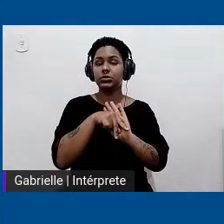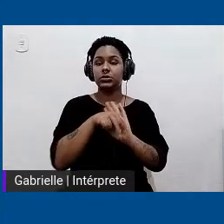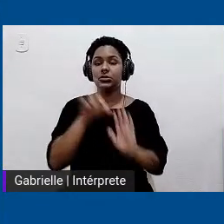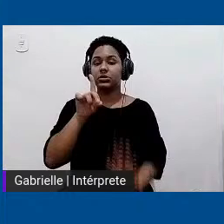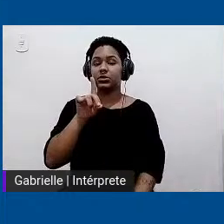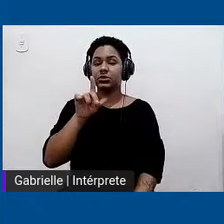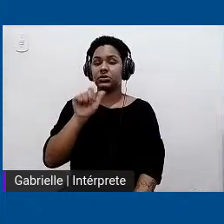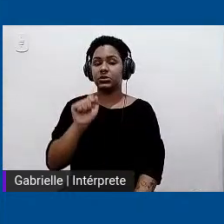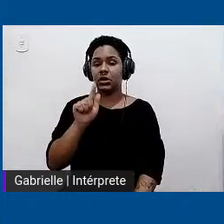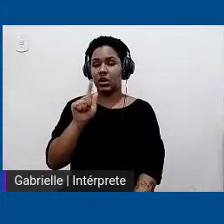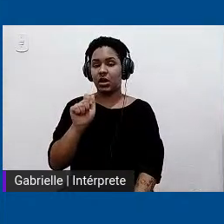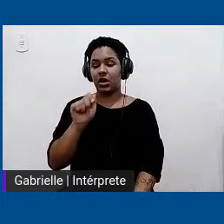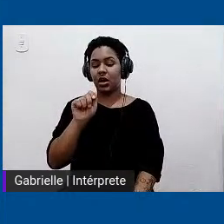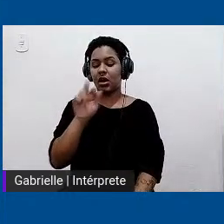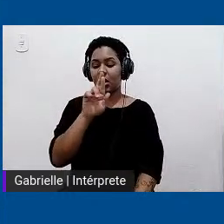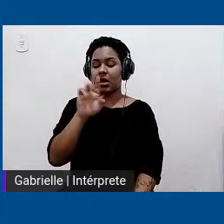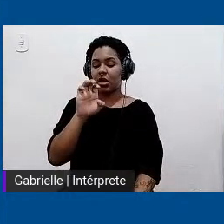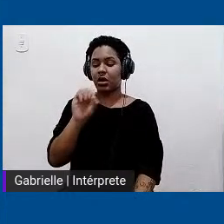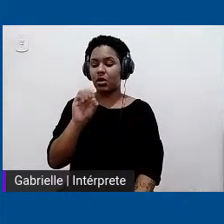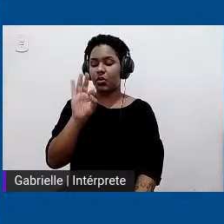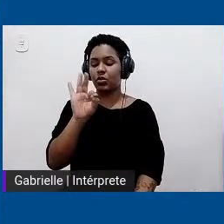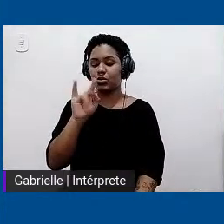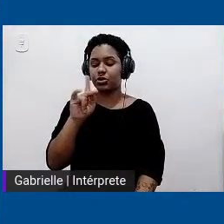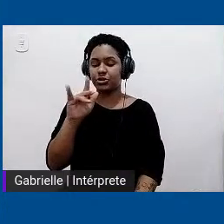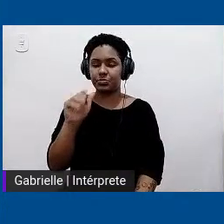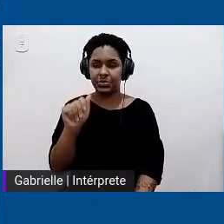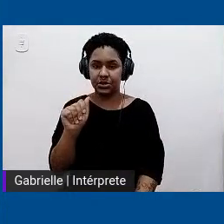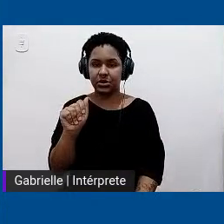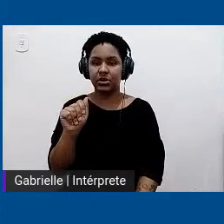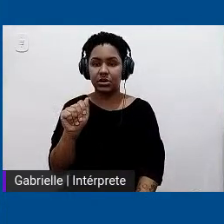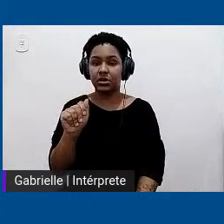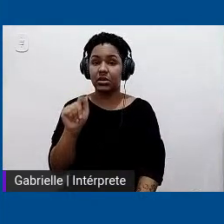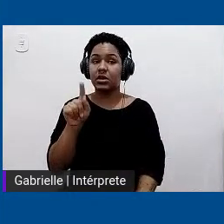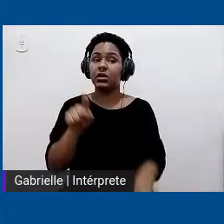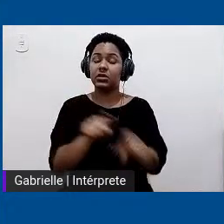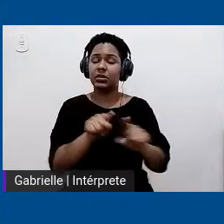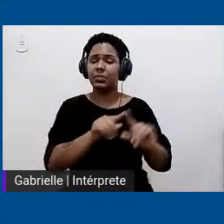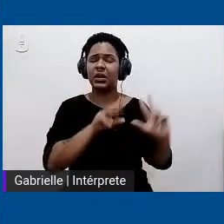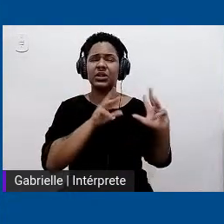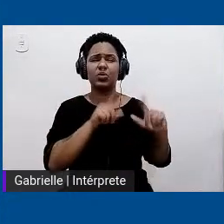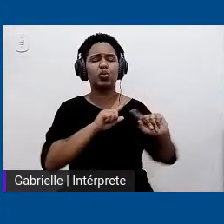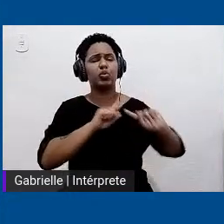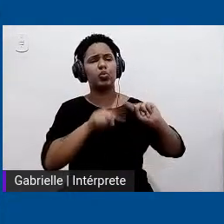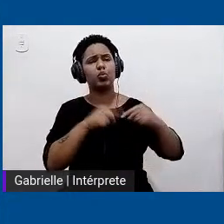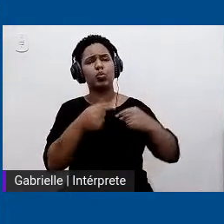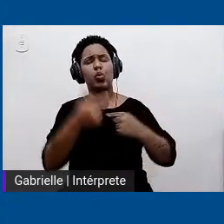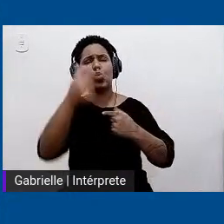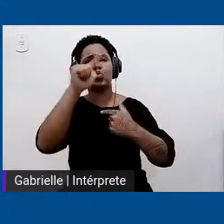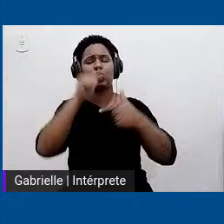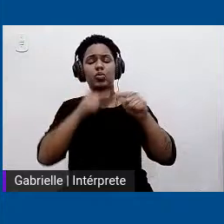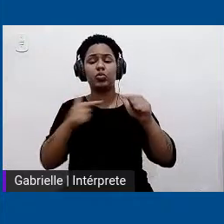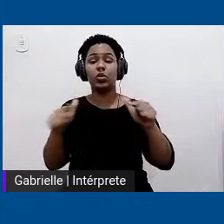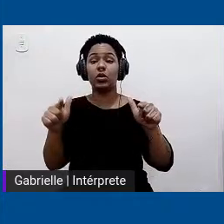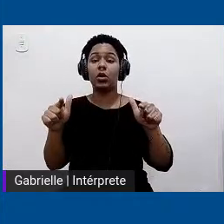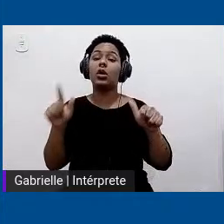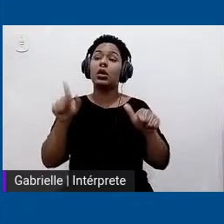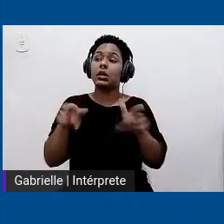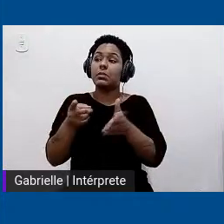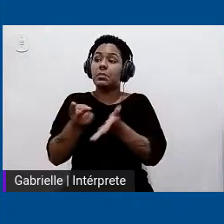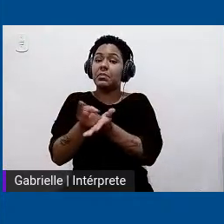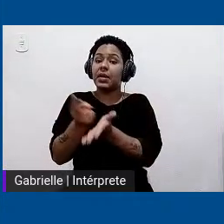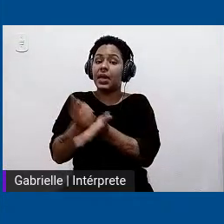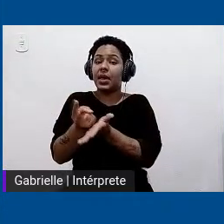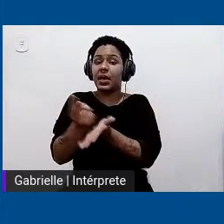o inicial, né? E todos os outros que vieram depois, e com uma mesma eficiência, uma